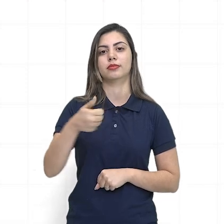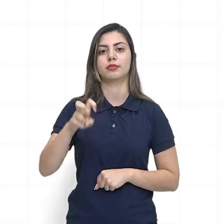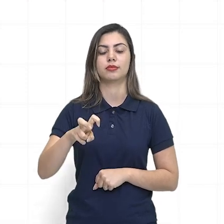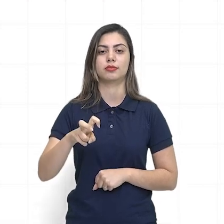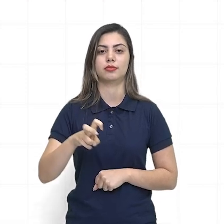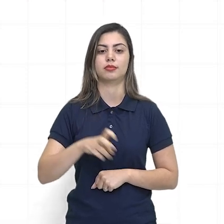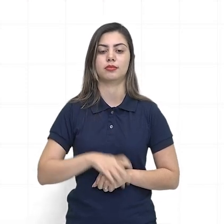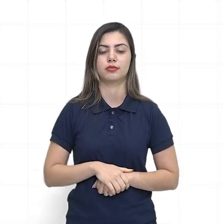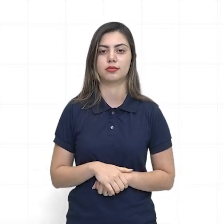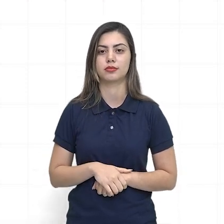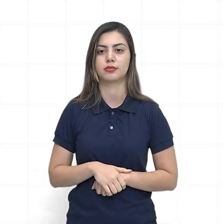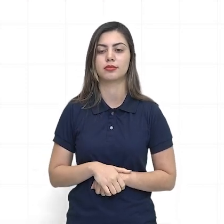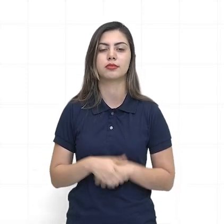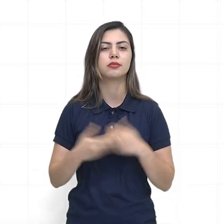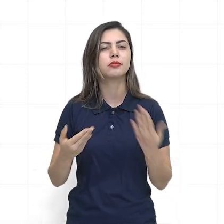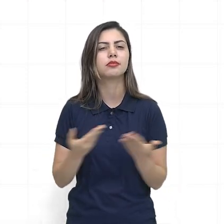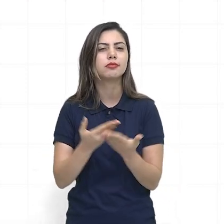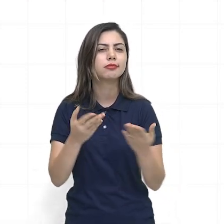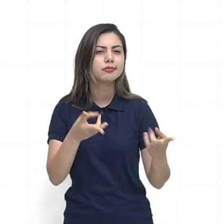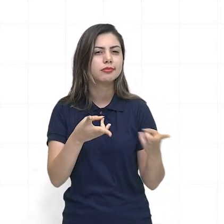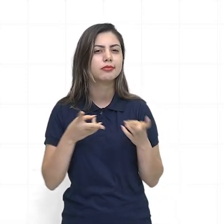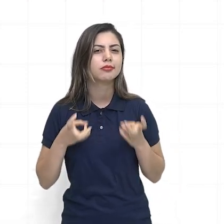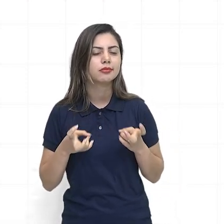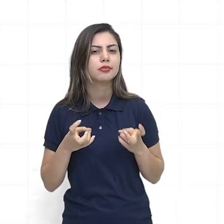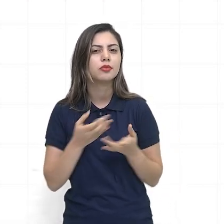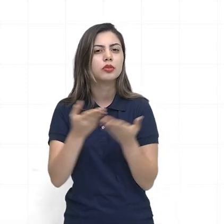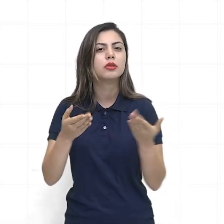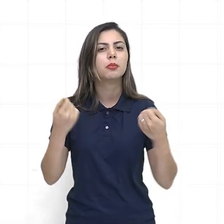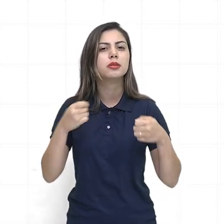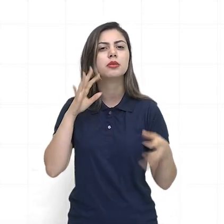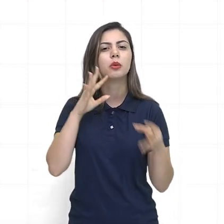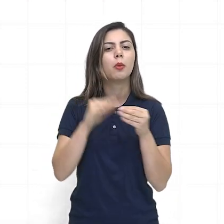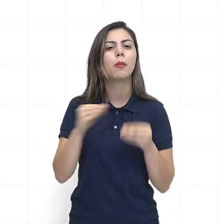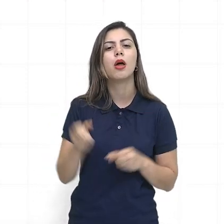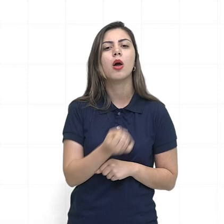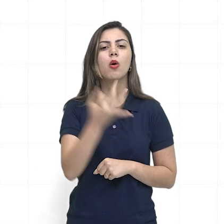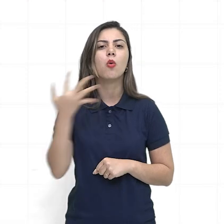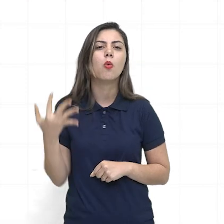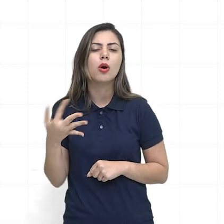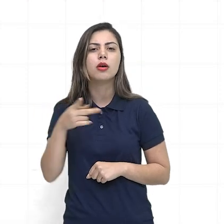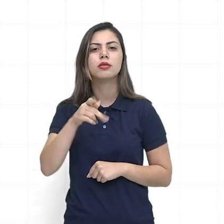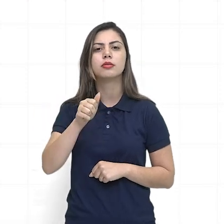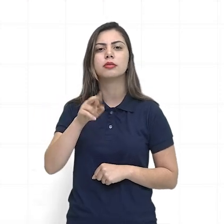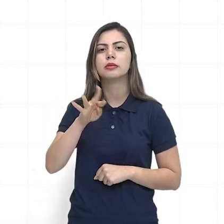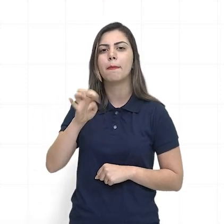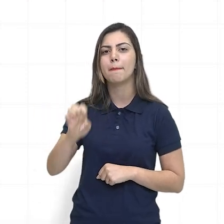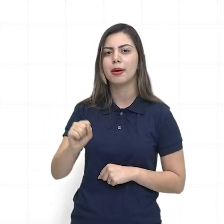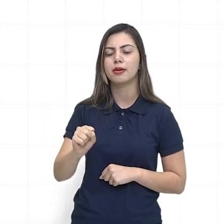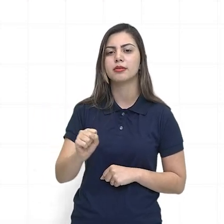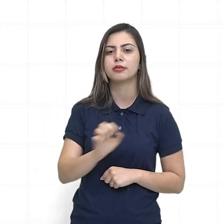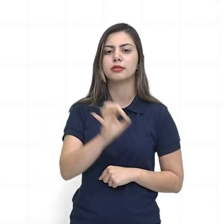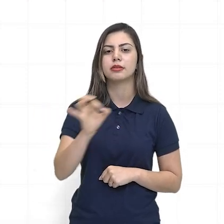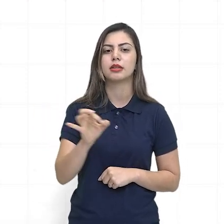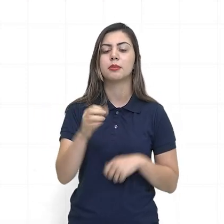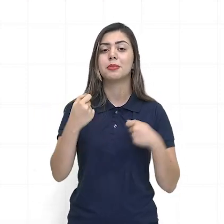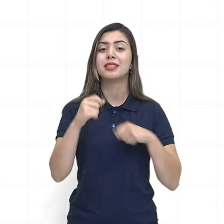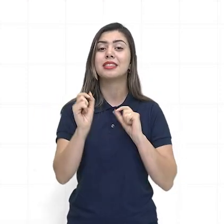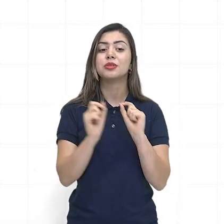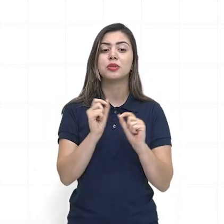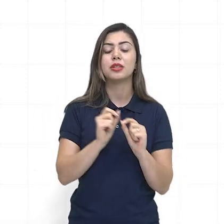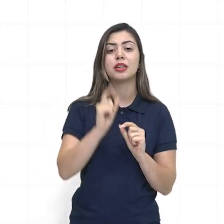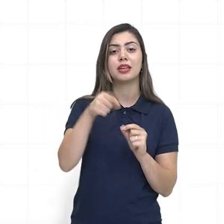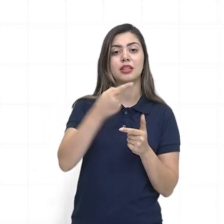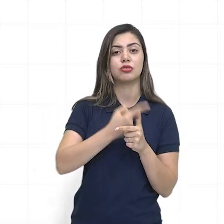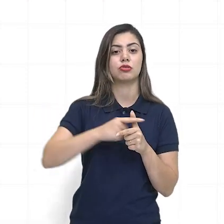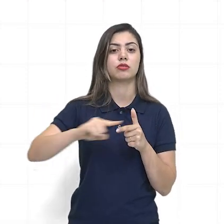olha. Então, na realidade, olha, você tem que saber quantas partes eu vou ter que dividir.